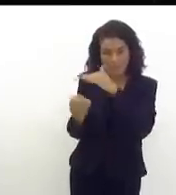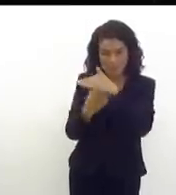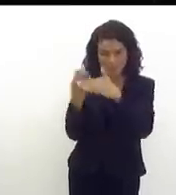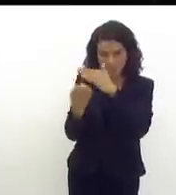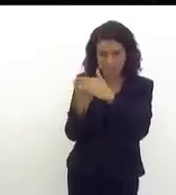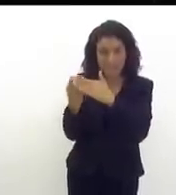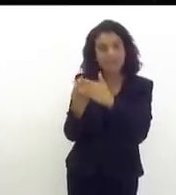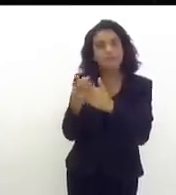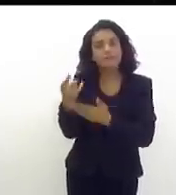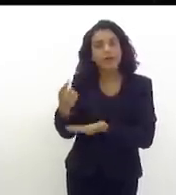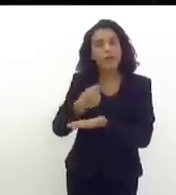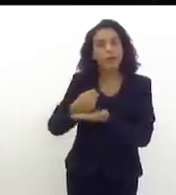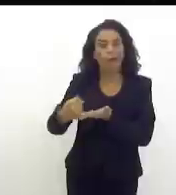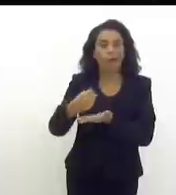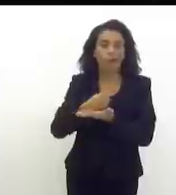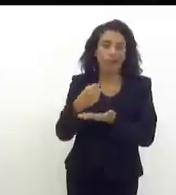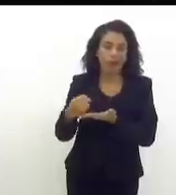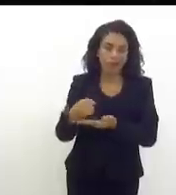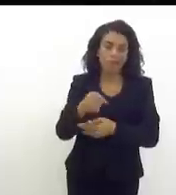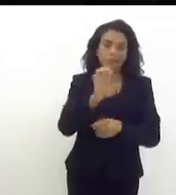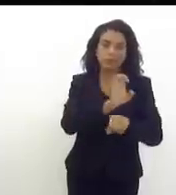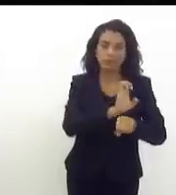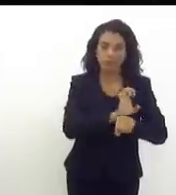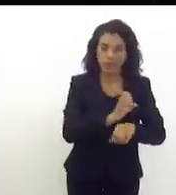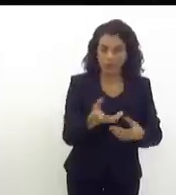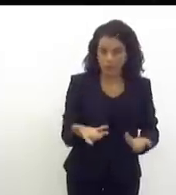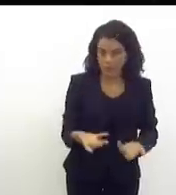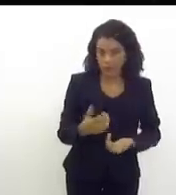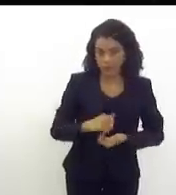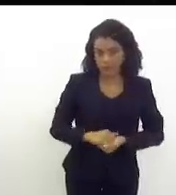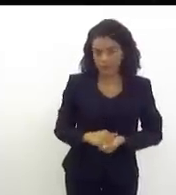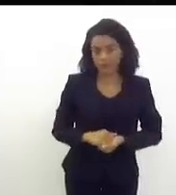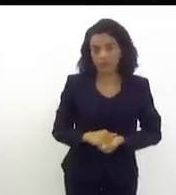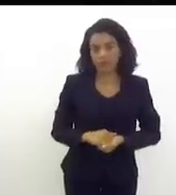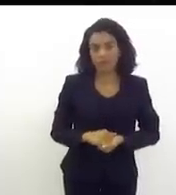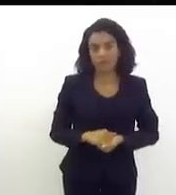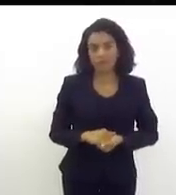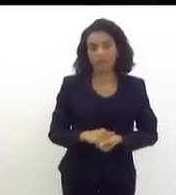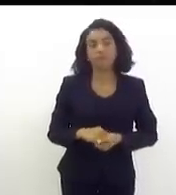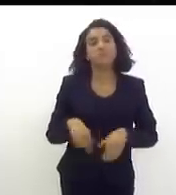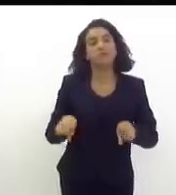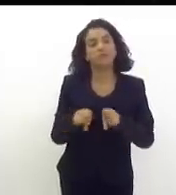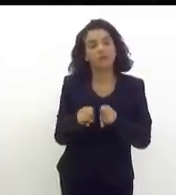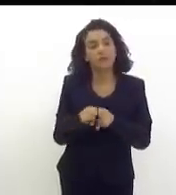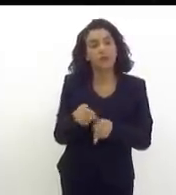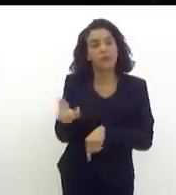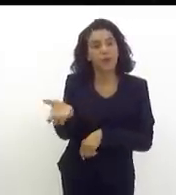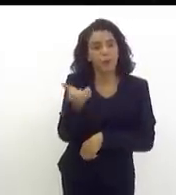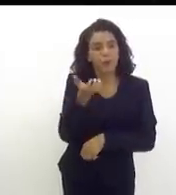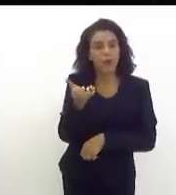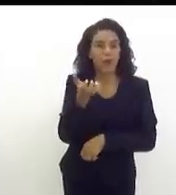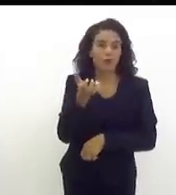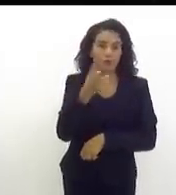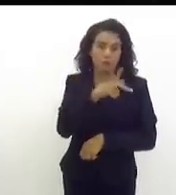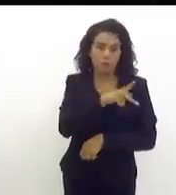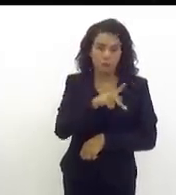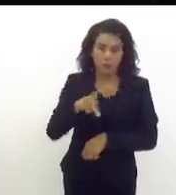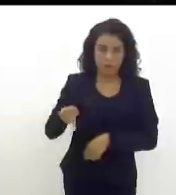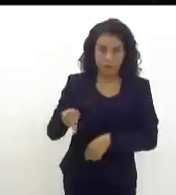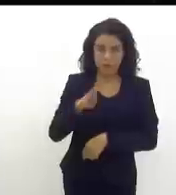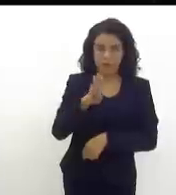prestar qualquer concurso público aqui no nosso Estado do Rio de Janeiro e eu quero que o nosso Presidente